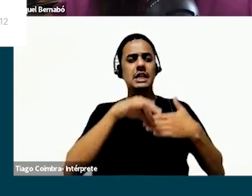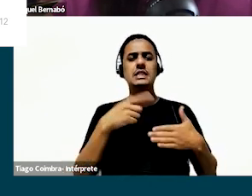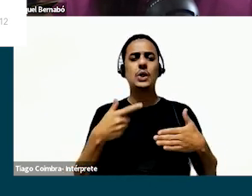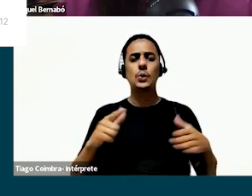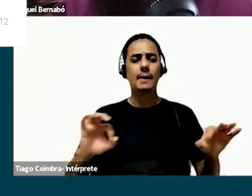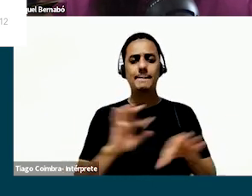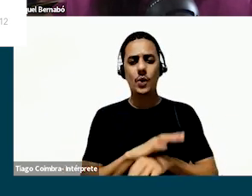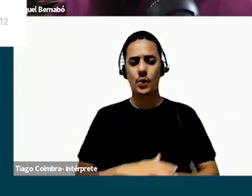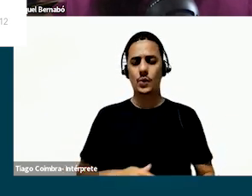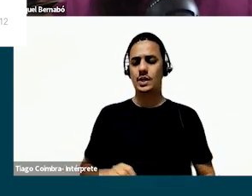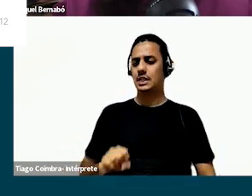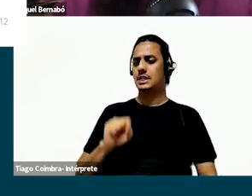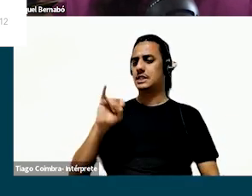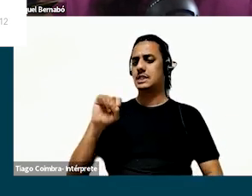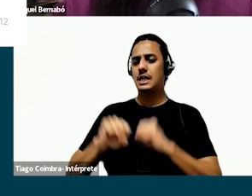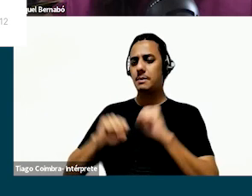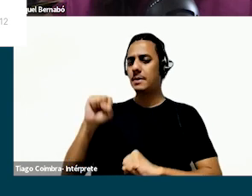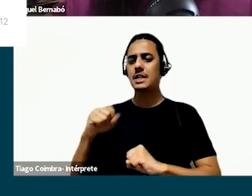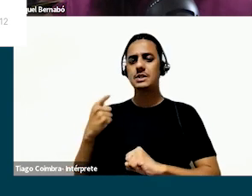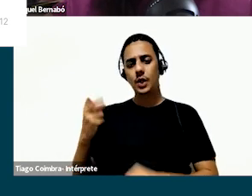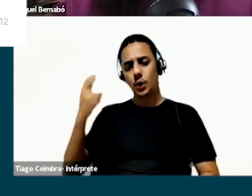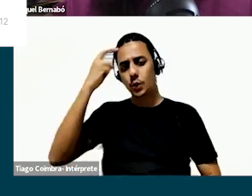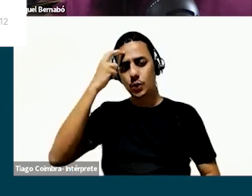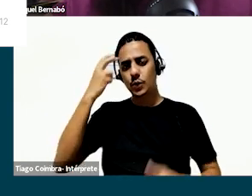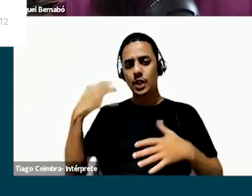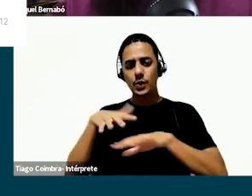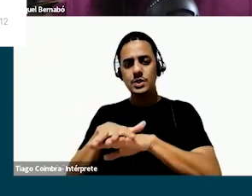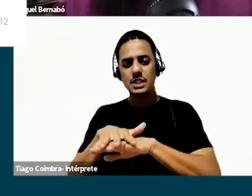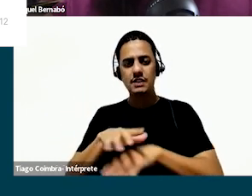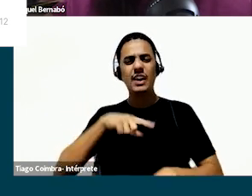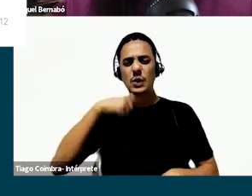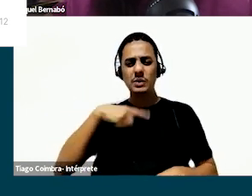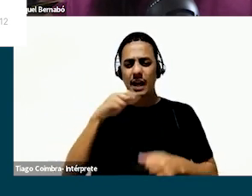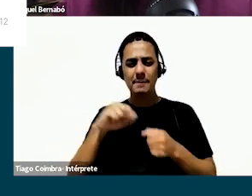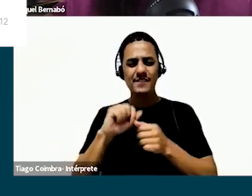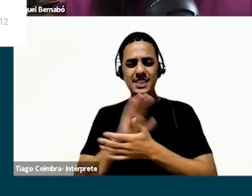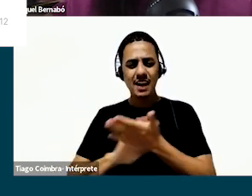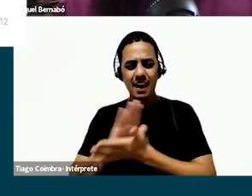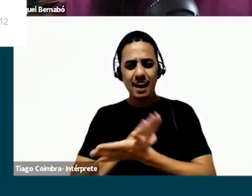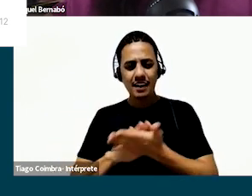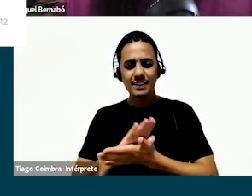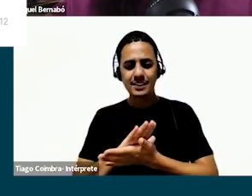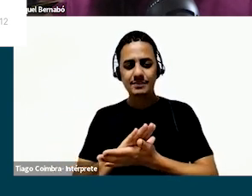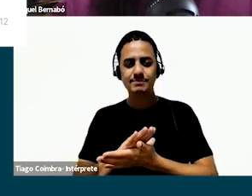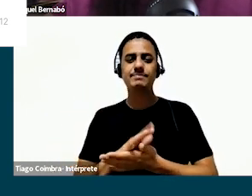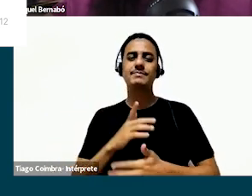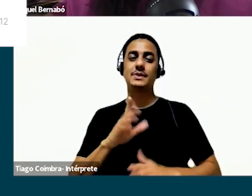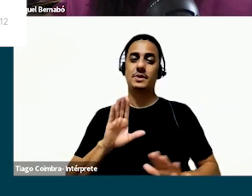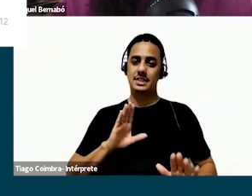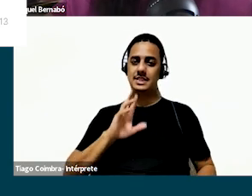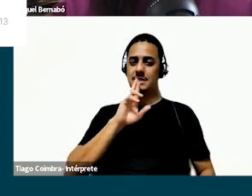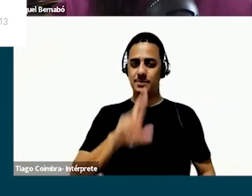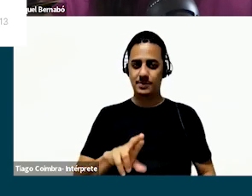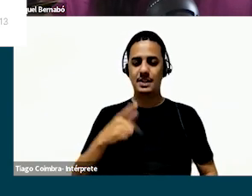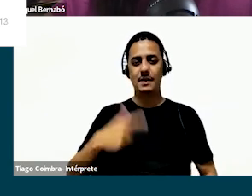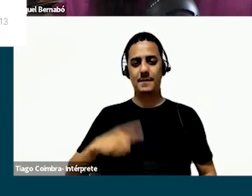maré, né? Se nossa liderança não estiver pronta para isso, e se nossa empresa não tiver uma cultura inclusiva, será que não dá para fazer mais nada? E aí, antes de